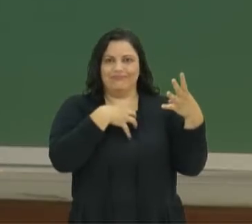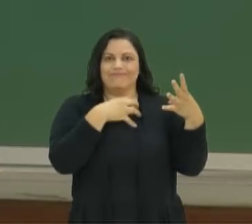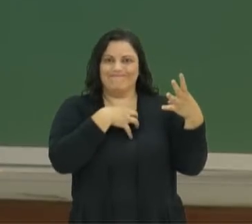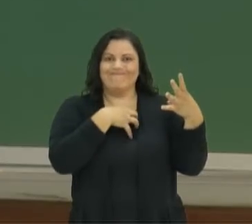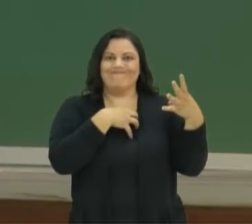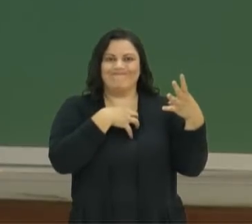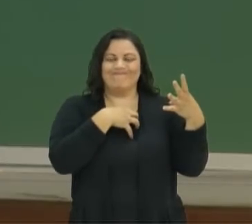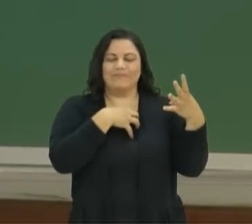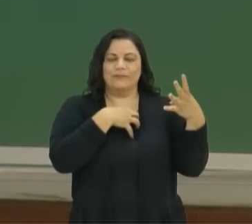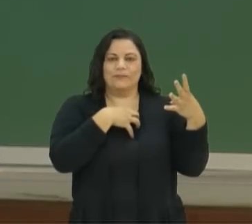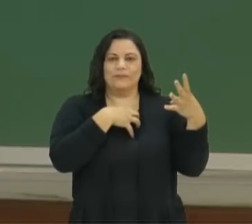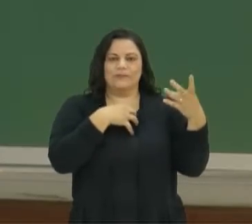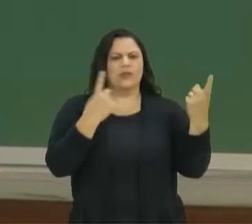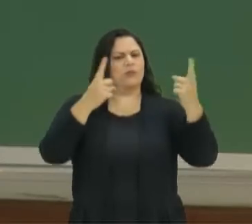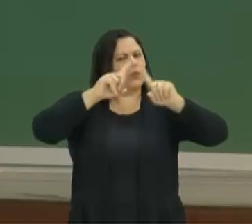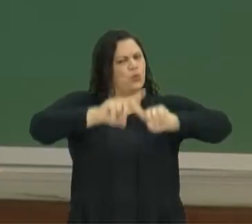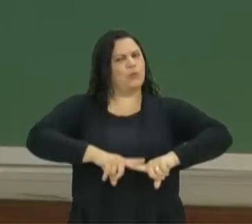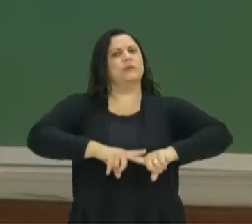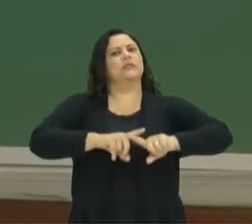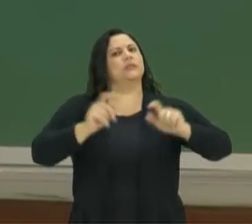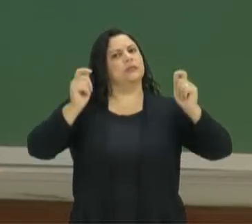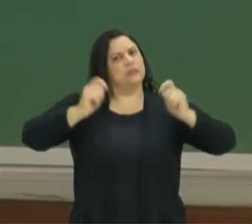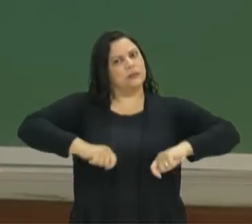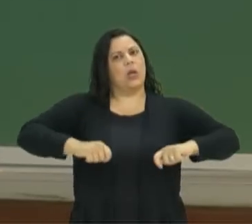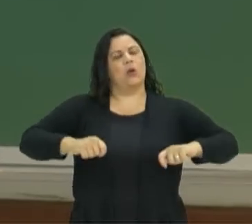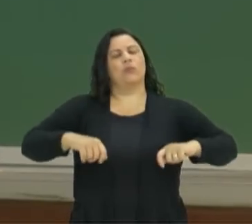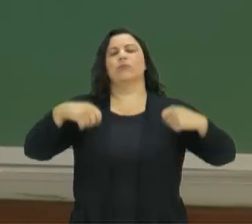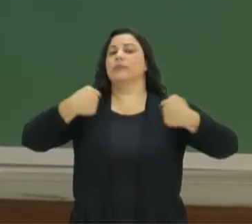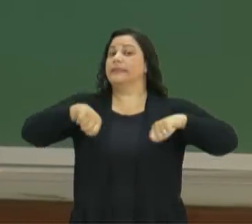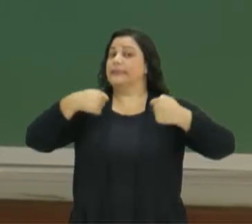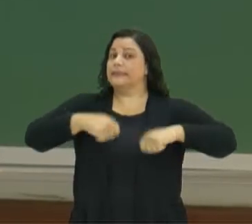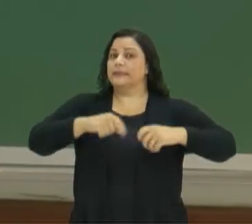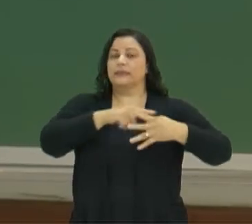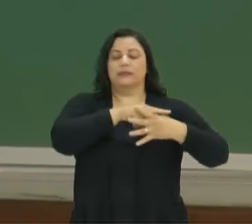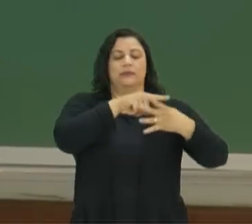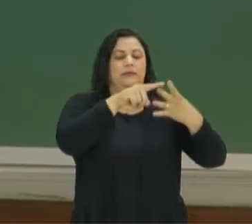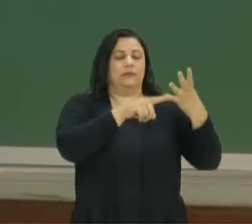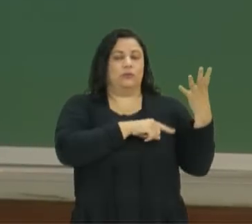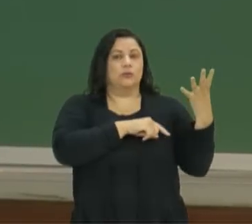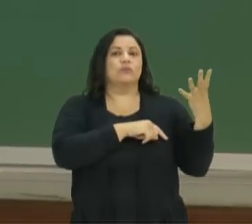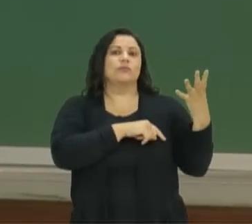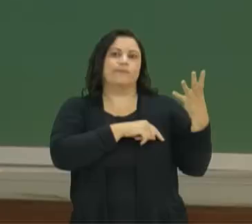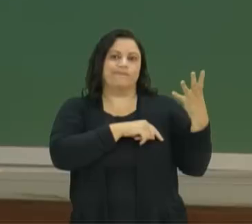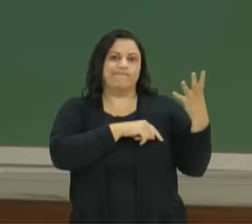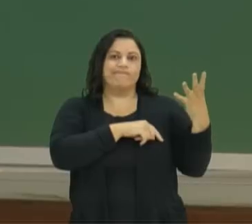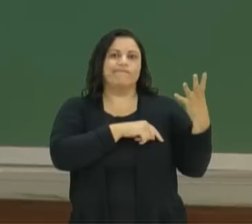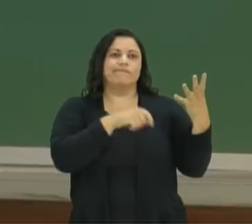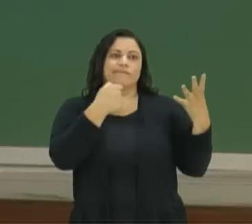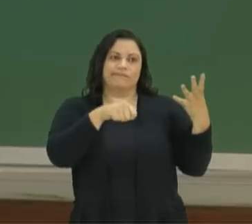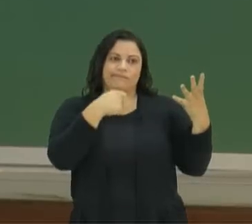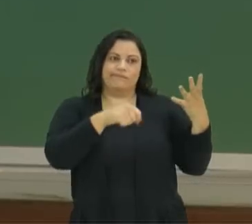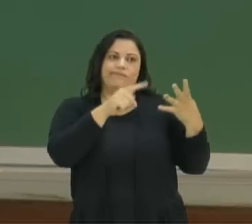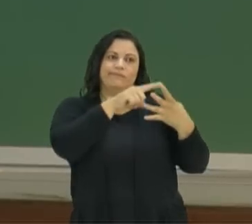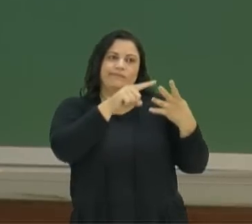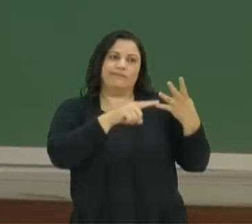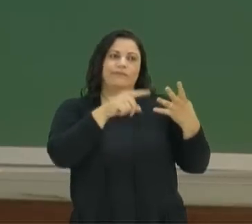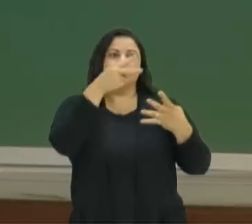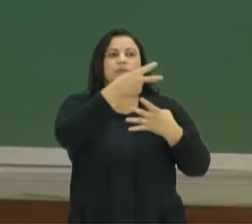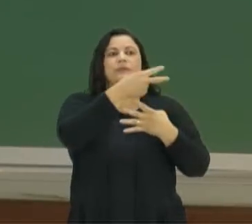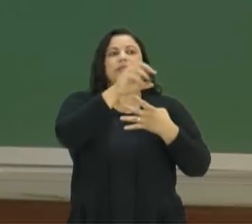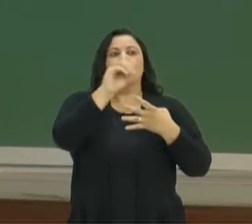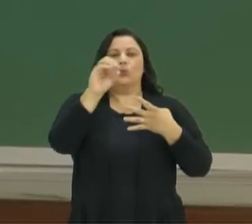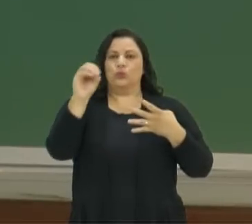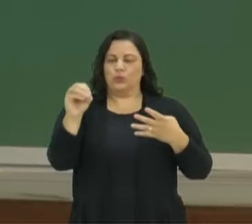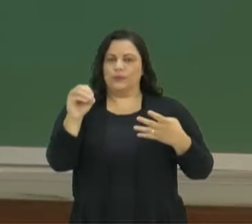uma prova onde o atleta precisa executar os 4 estilos. Então nós temos os 200